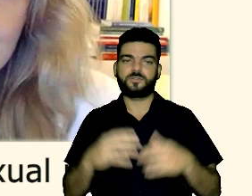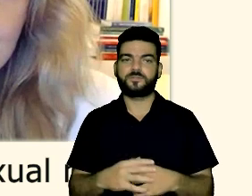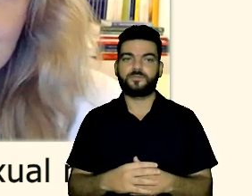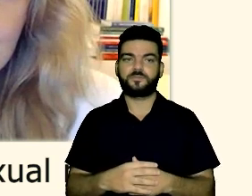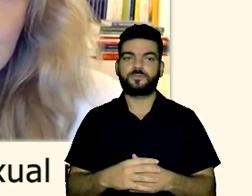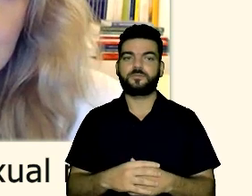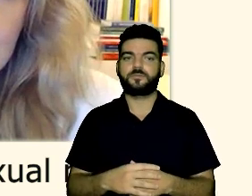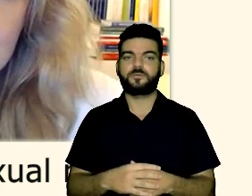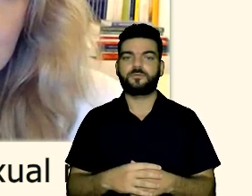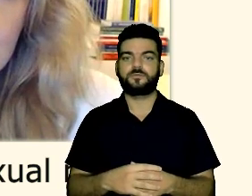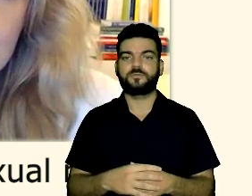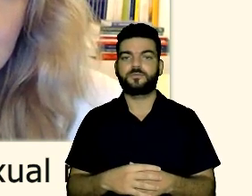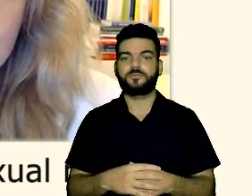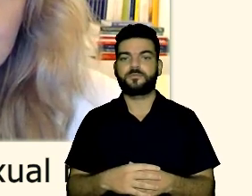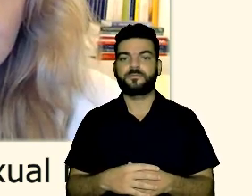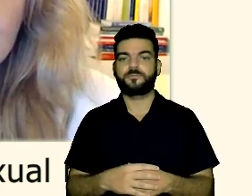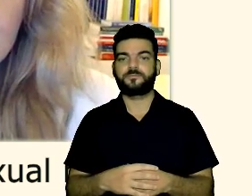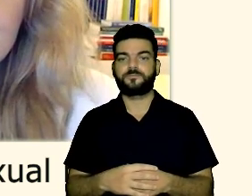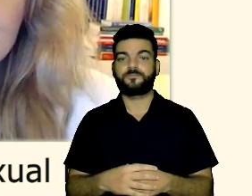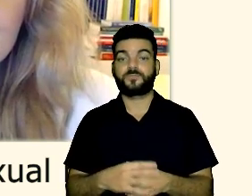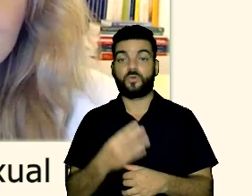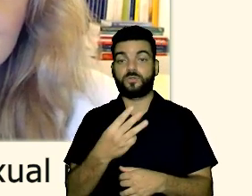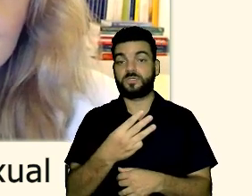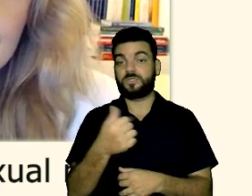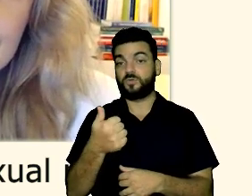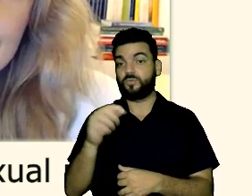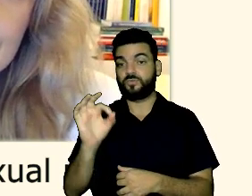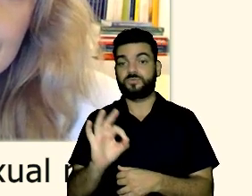falando do lado psicológico, tá?